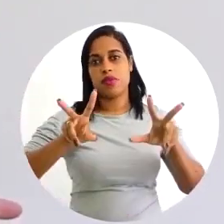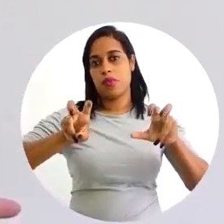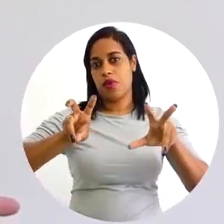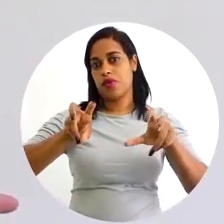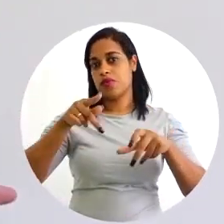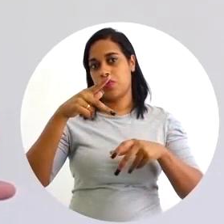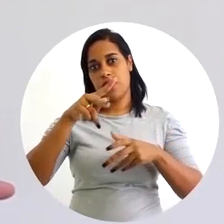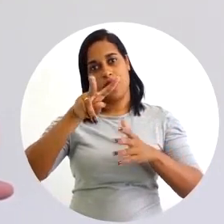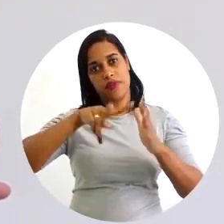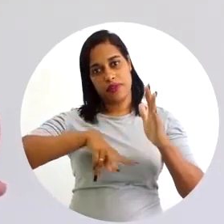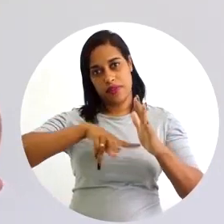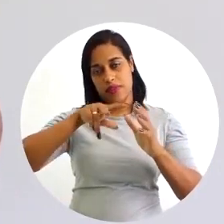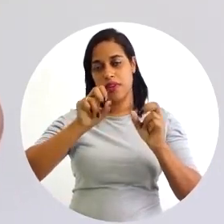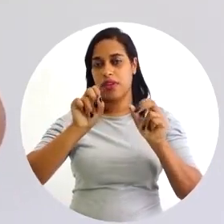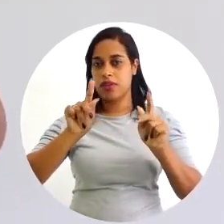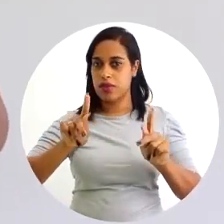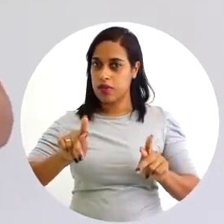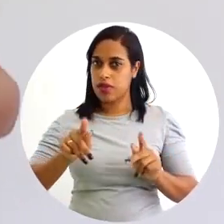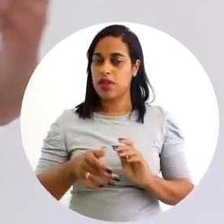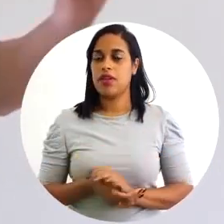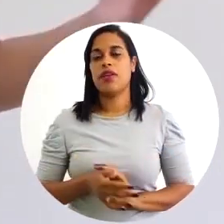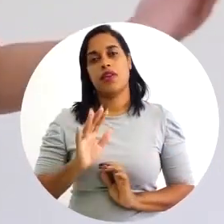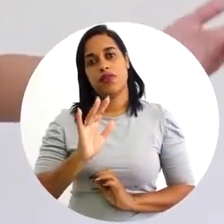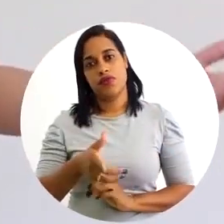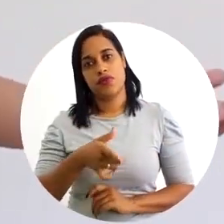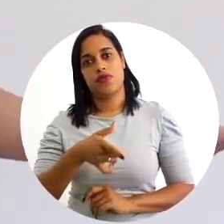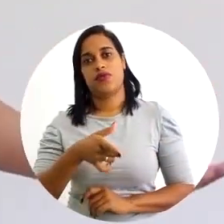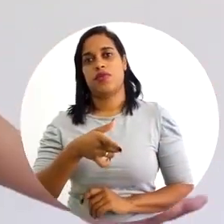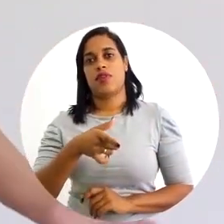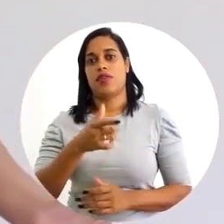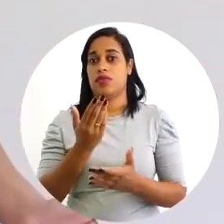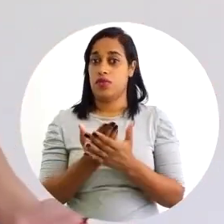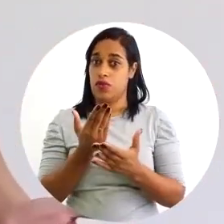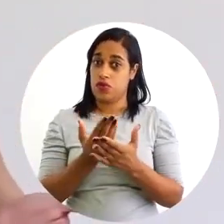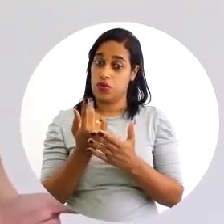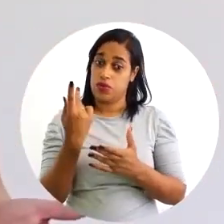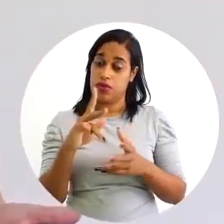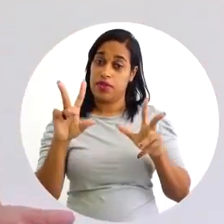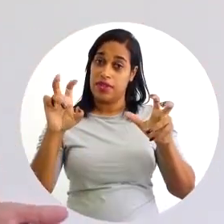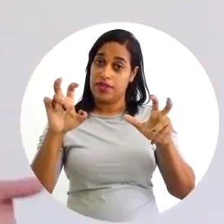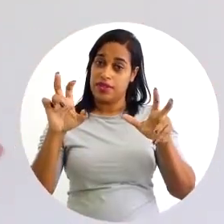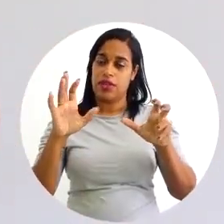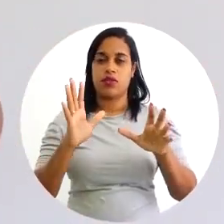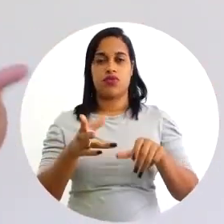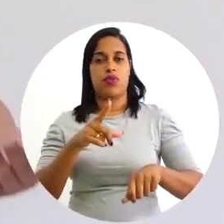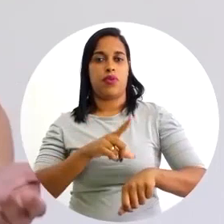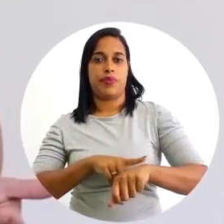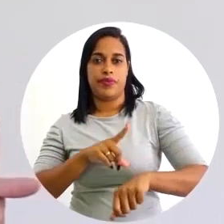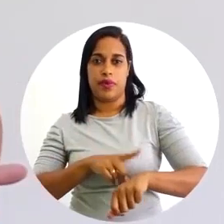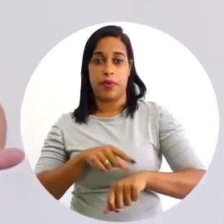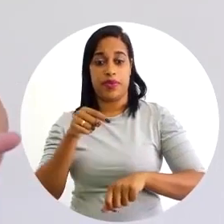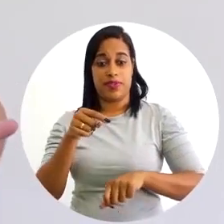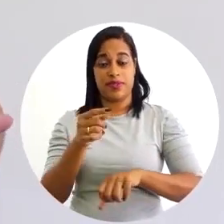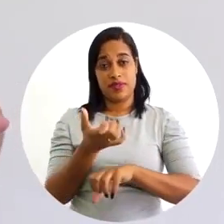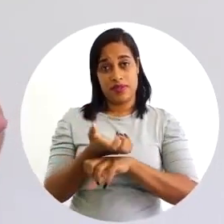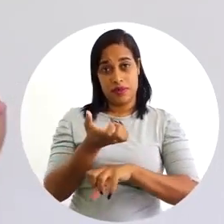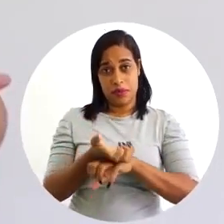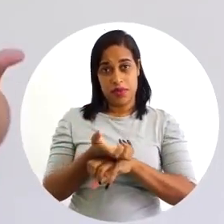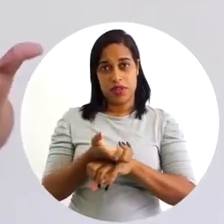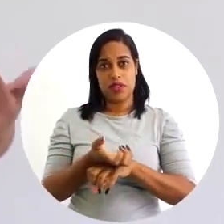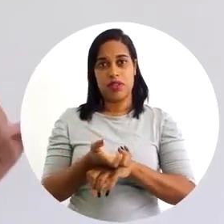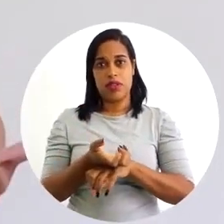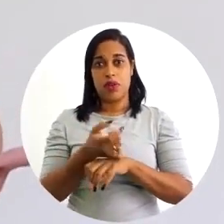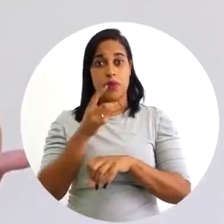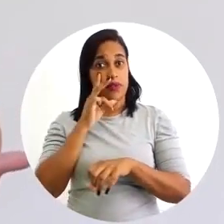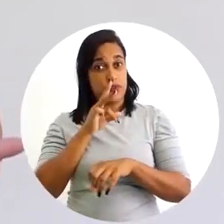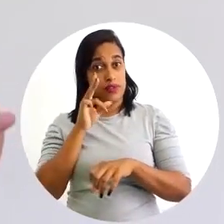que você está lendo, ok? Afinal, vocês já estão estudando esse assunto já há algum tempo, essa matéria. Então, você